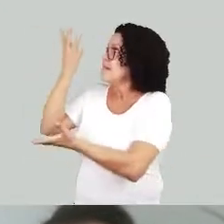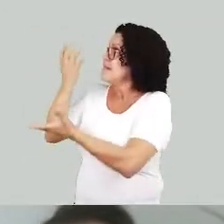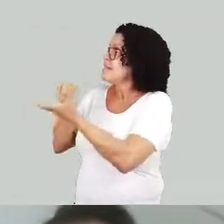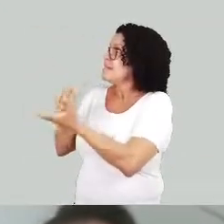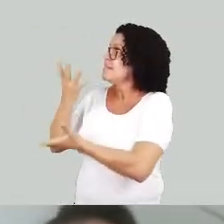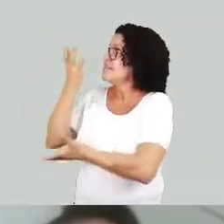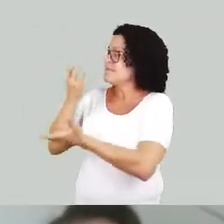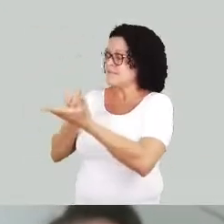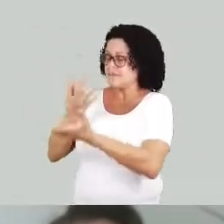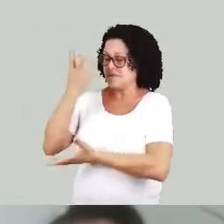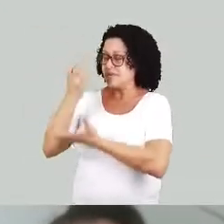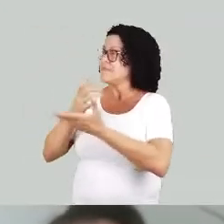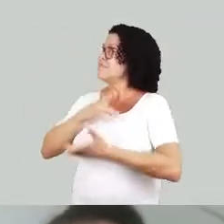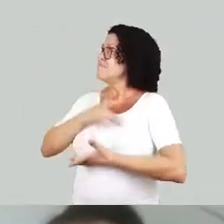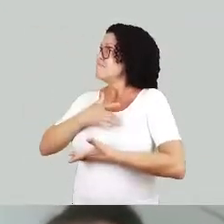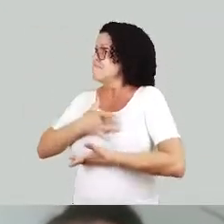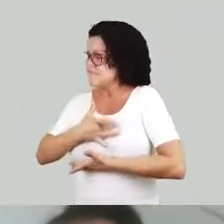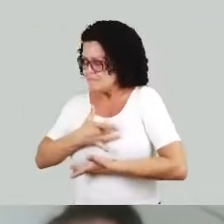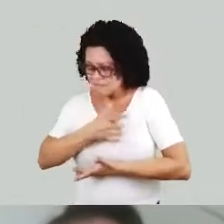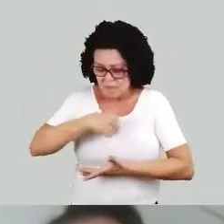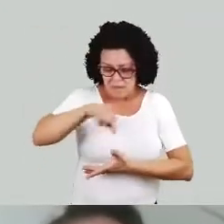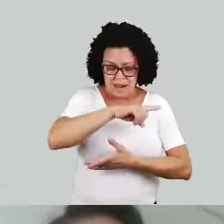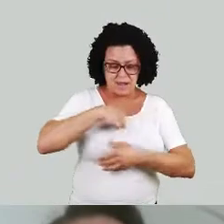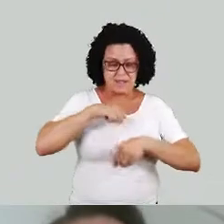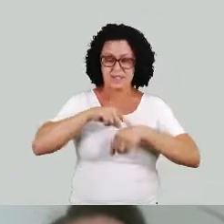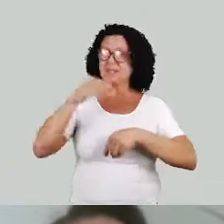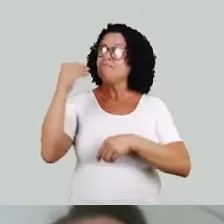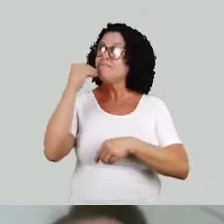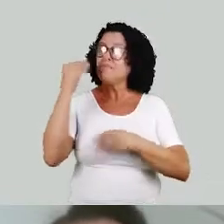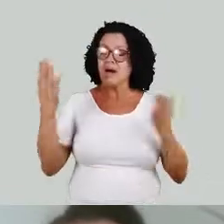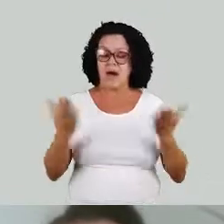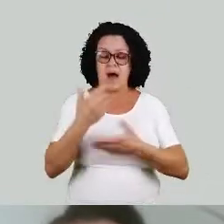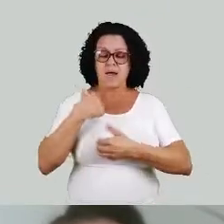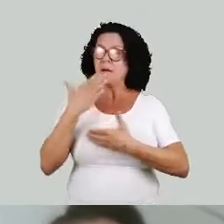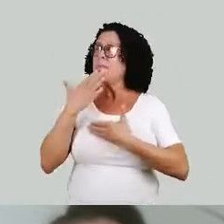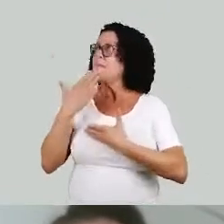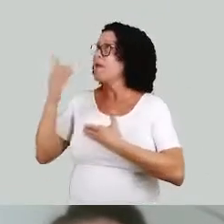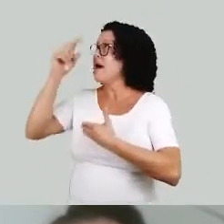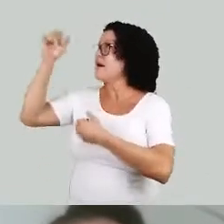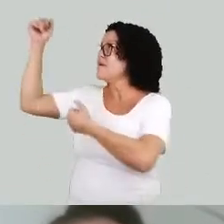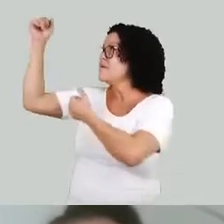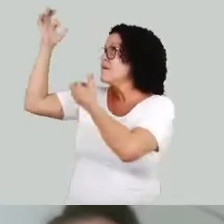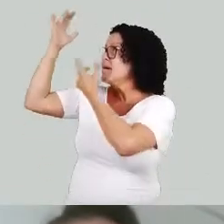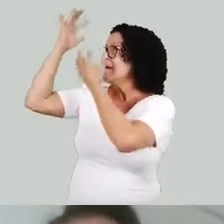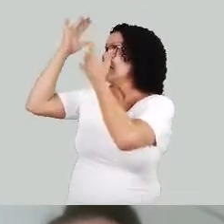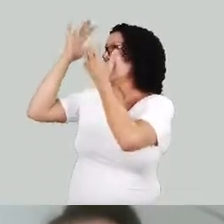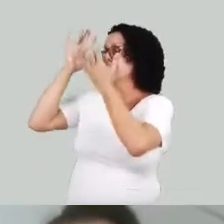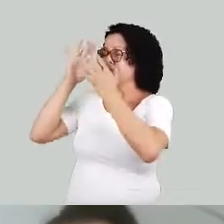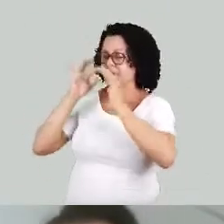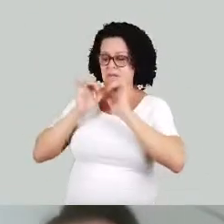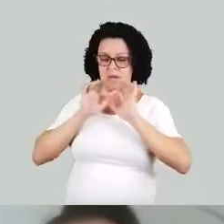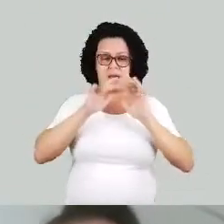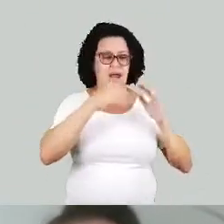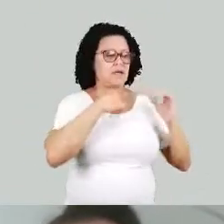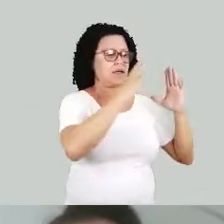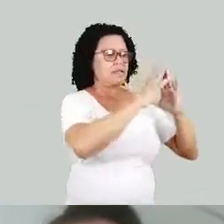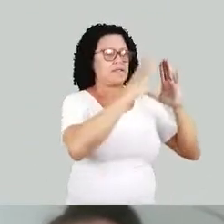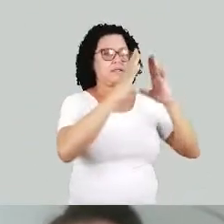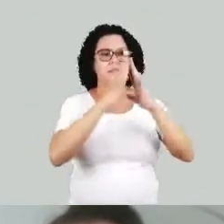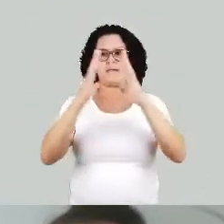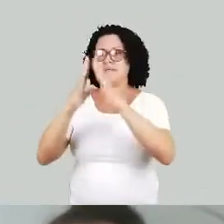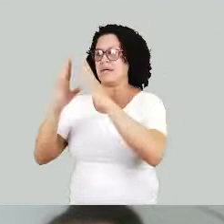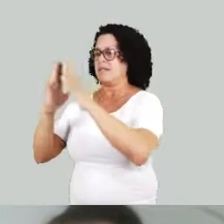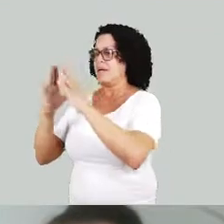espírita. Gratidão por essa oportunidade, pedimos também a bênção para todos os nossos lares e os